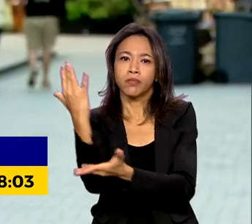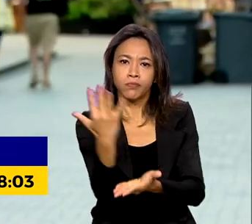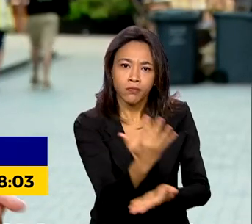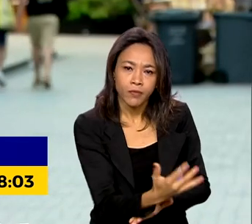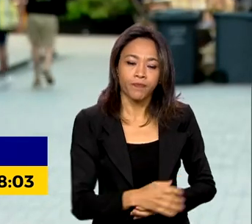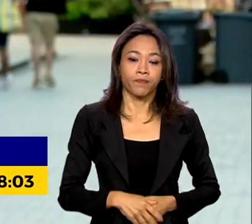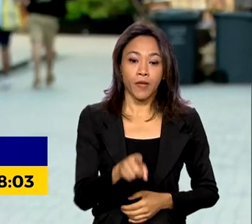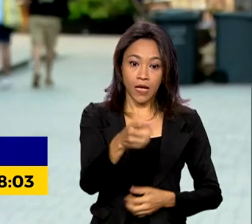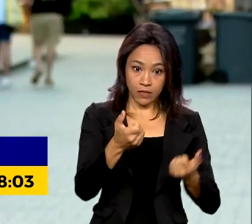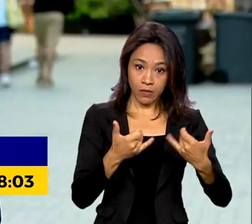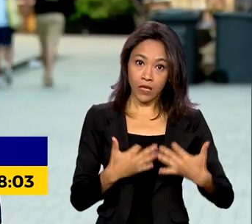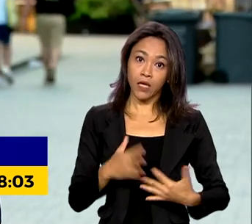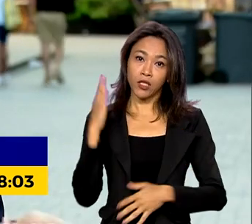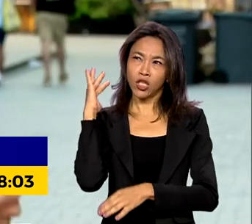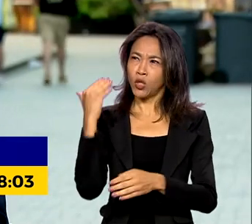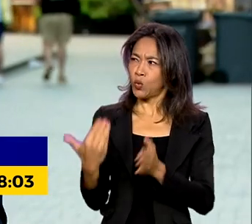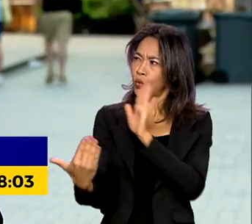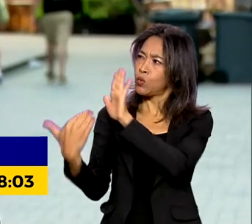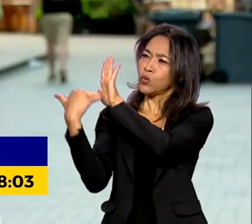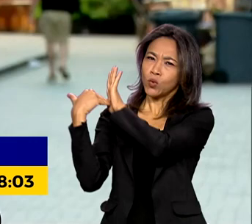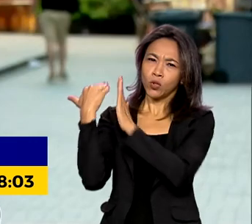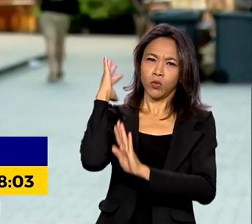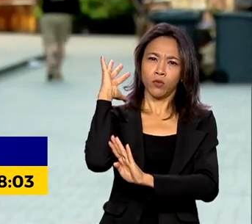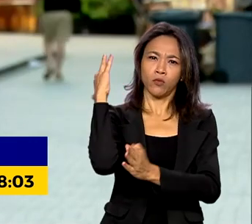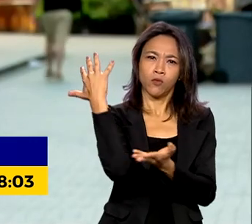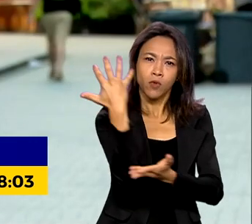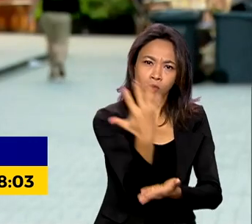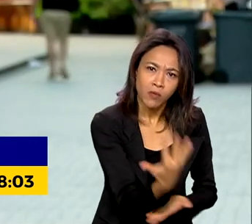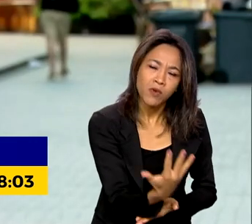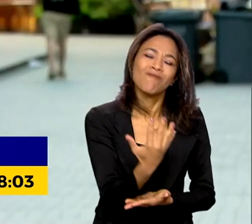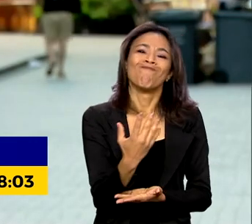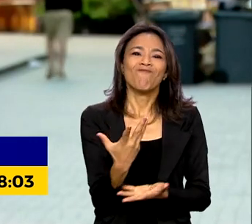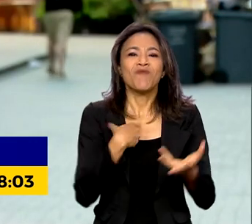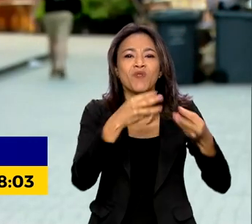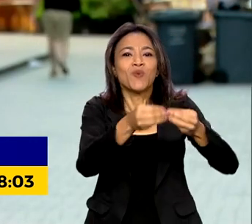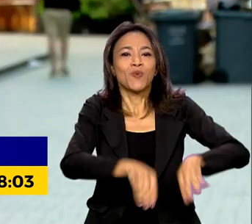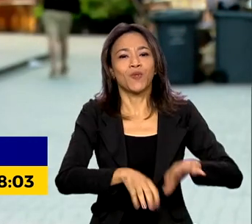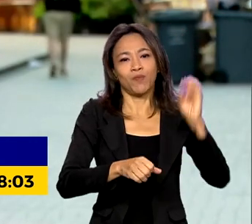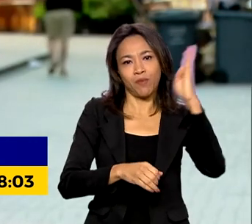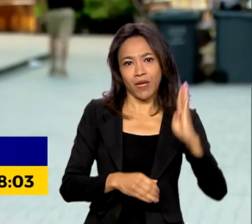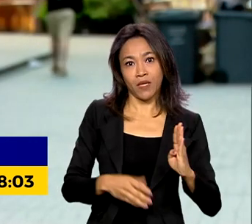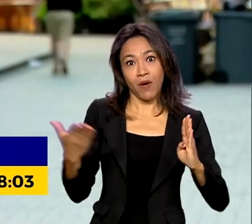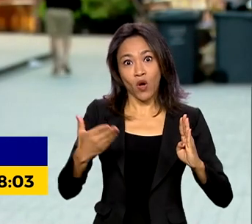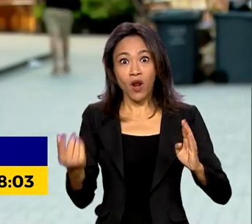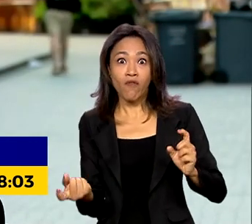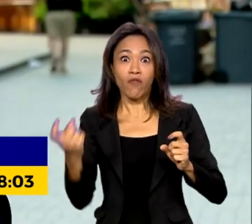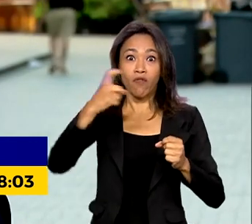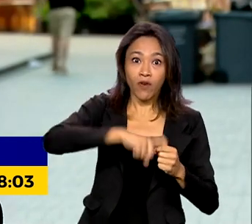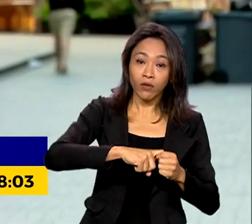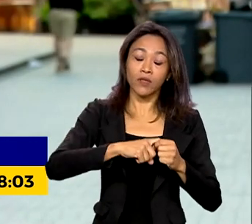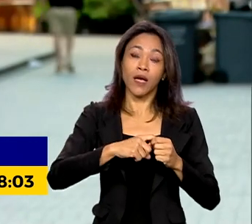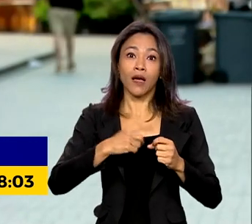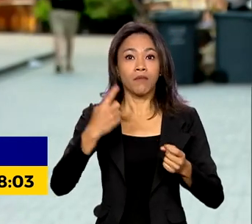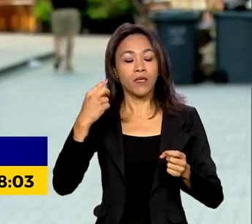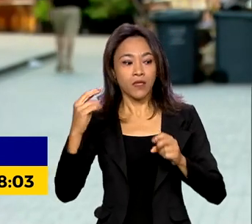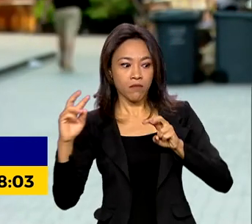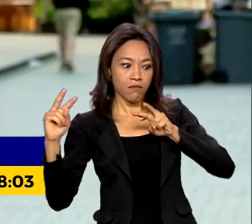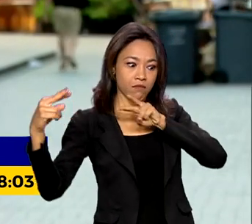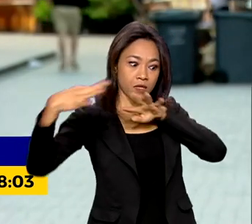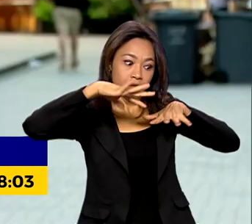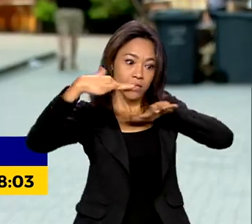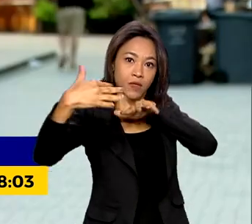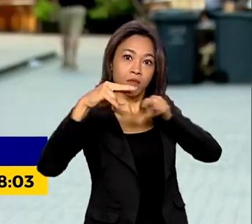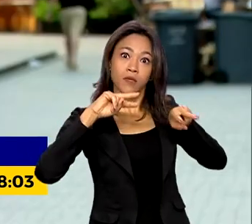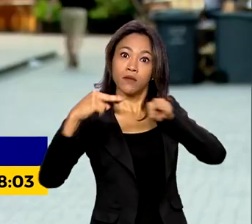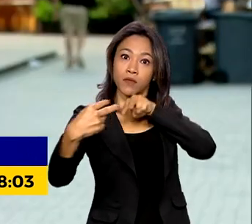causou danos à reputação do Brasil no exterior. E reverter essa imagem negativa é fundamental para avançar no acordo comercial